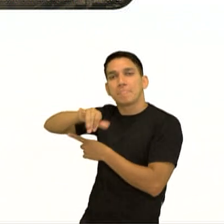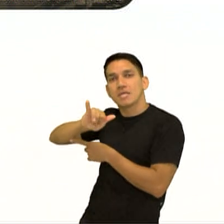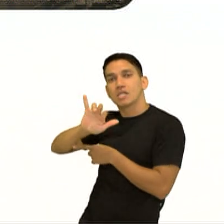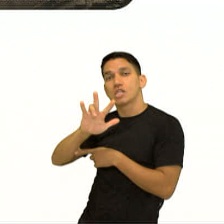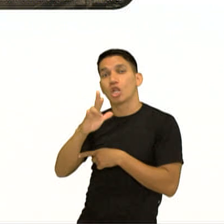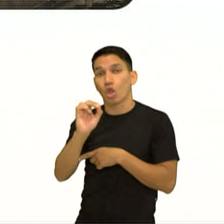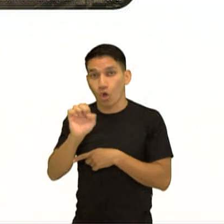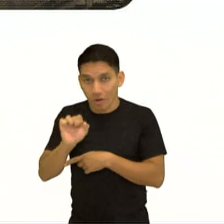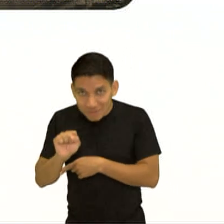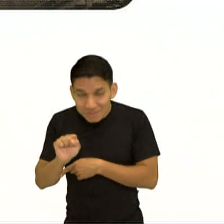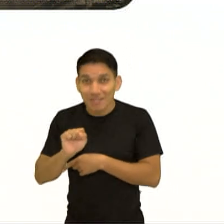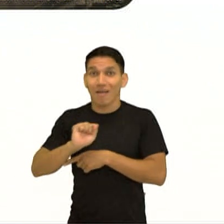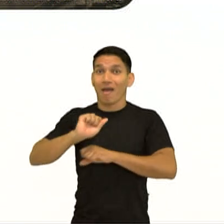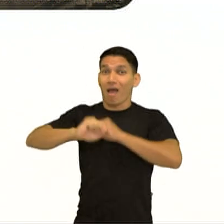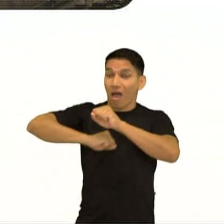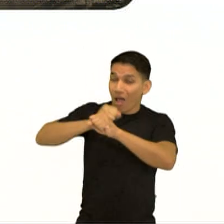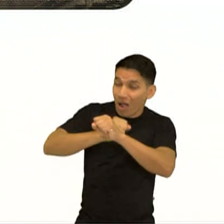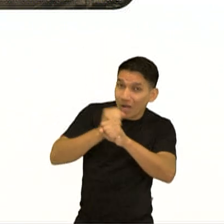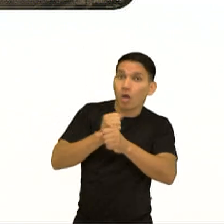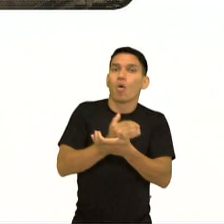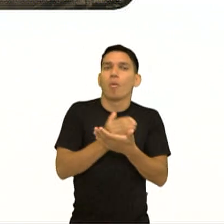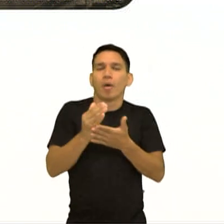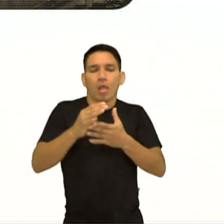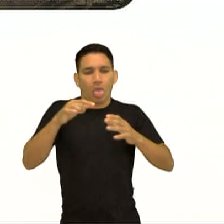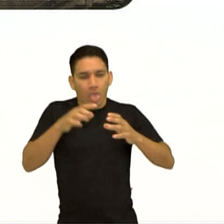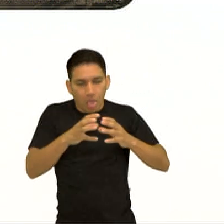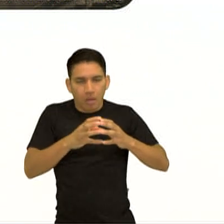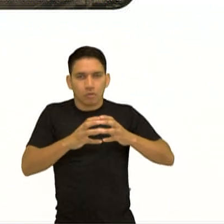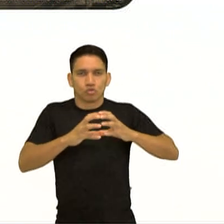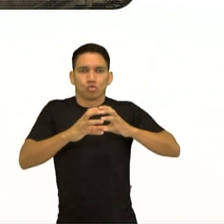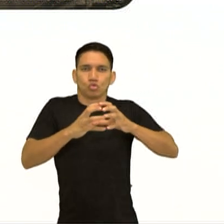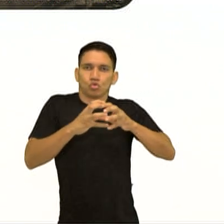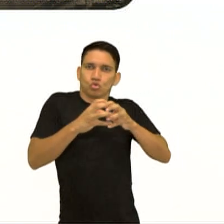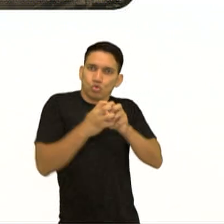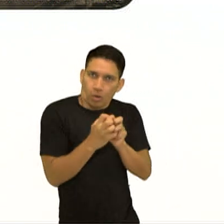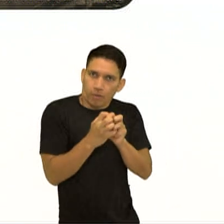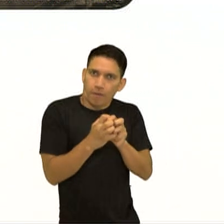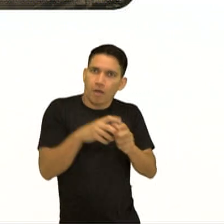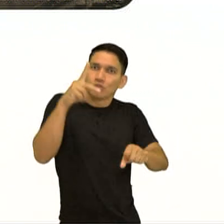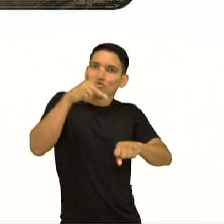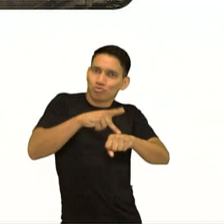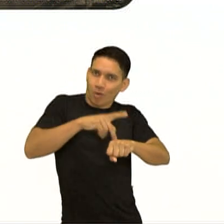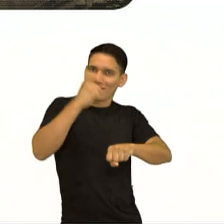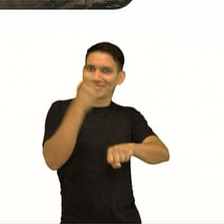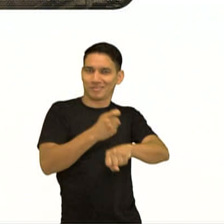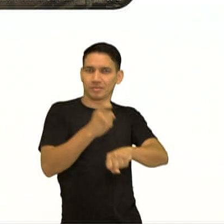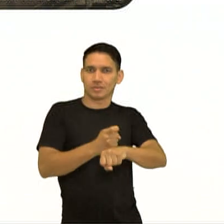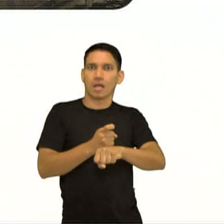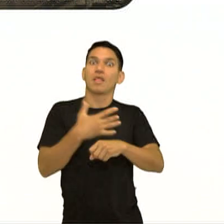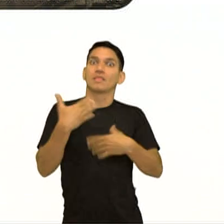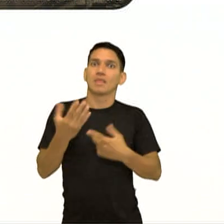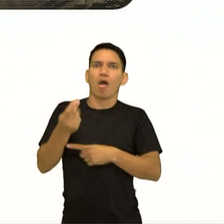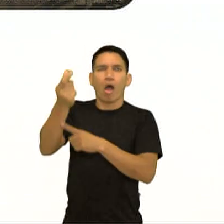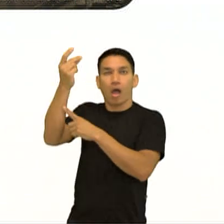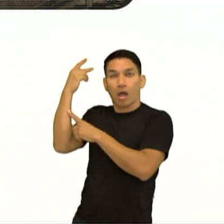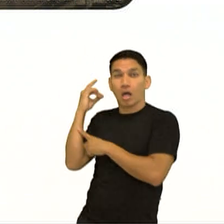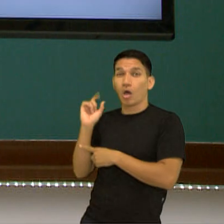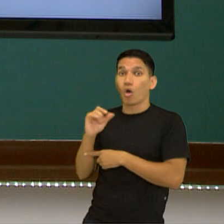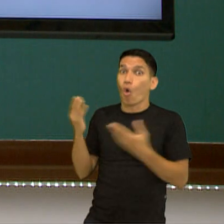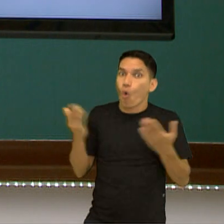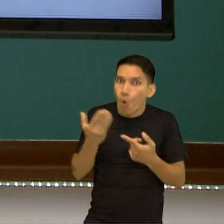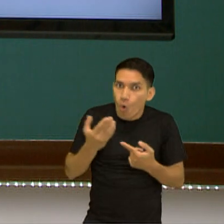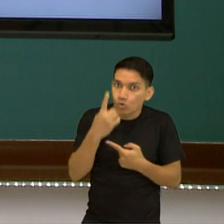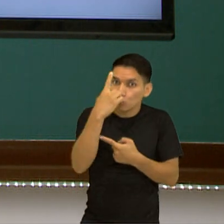passou lentamente a formar a crosta terrestre. Então, um dia que hoje demora 24 horas,